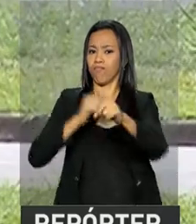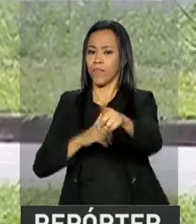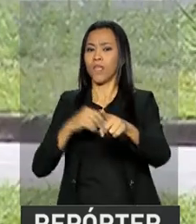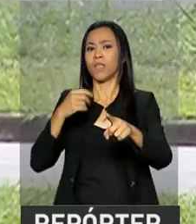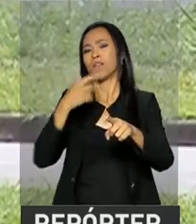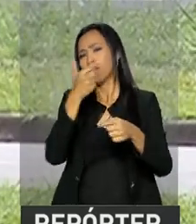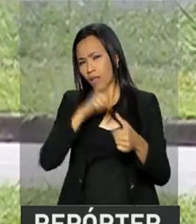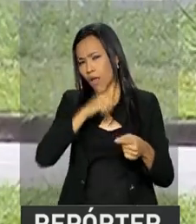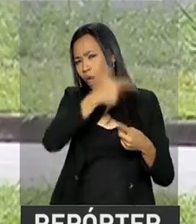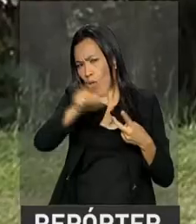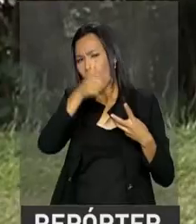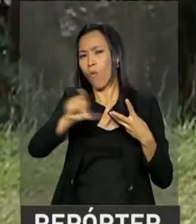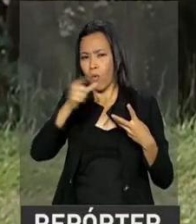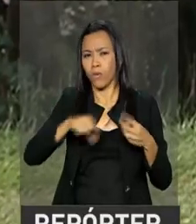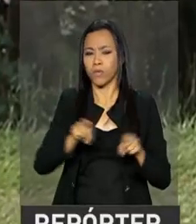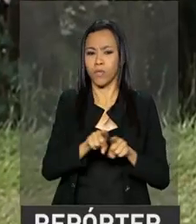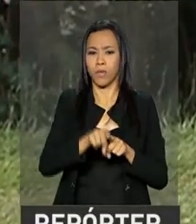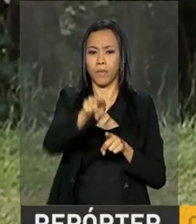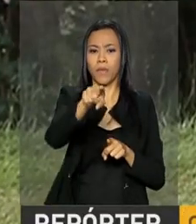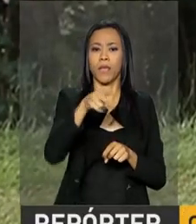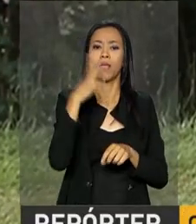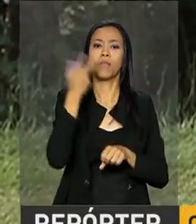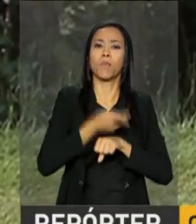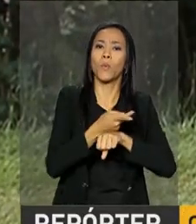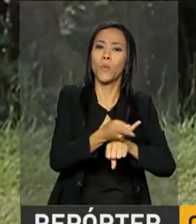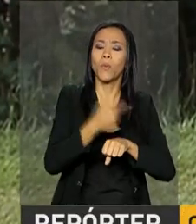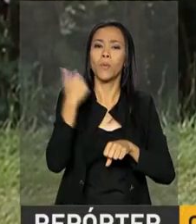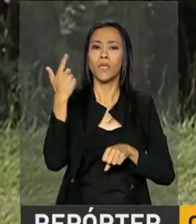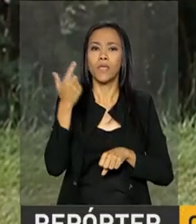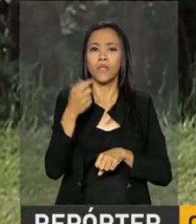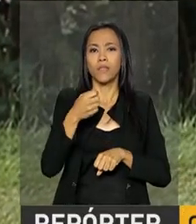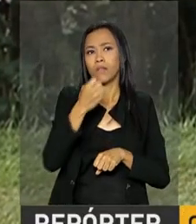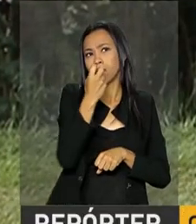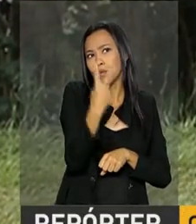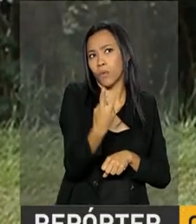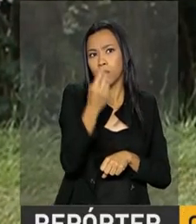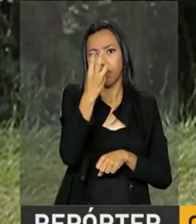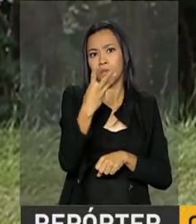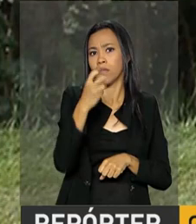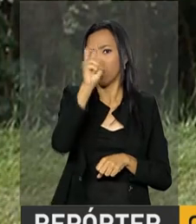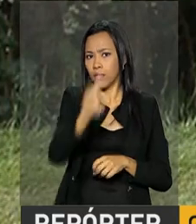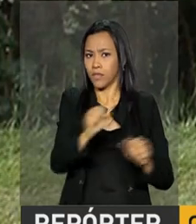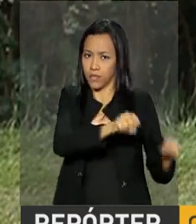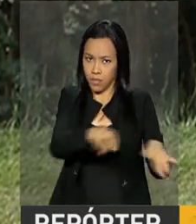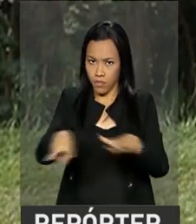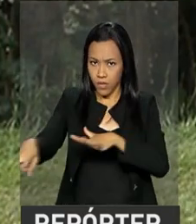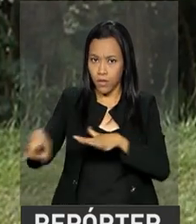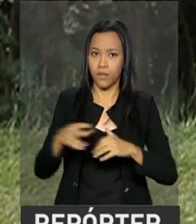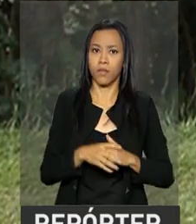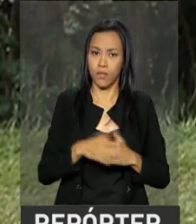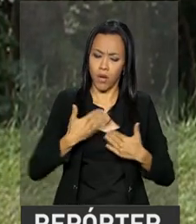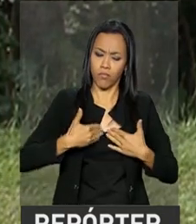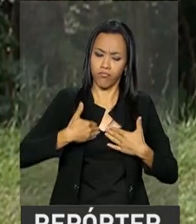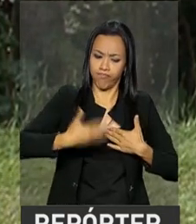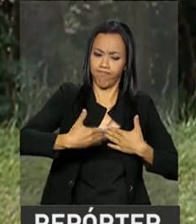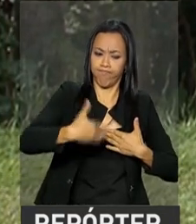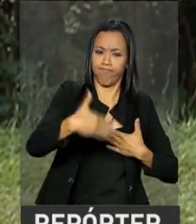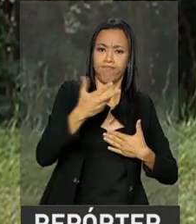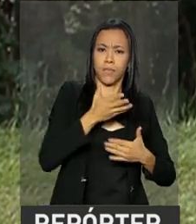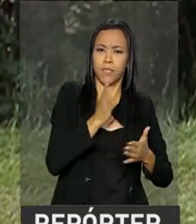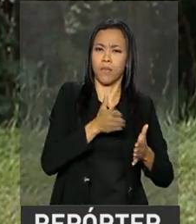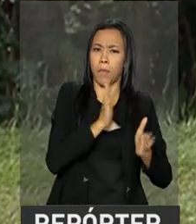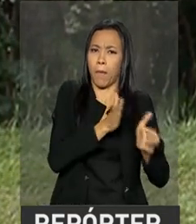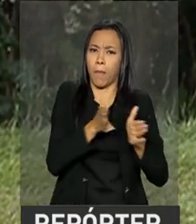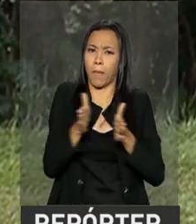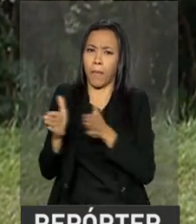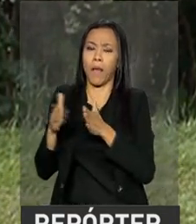faz outras atividades Procuro sempre est praticando aí dentro de duas a três vezes na semana e para manter o ritmo né então eu sempre procuro